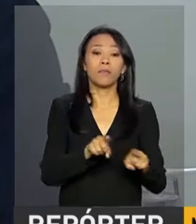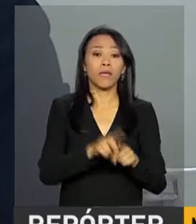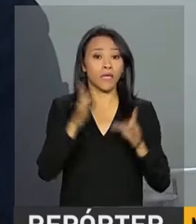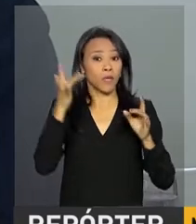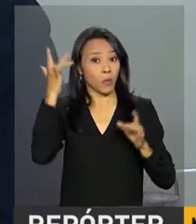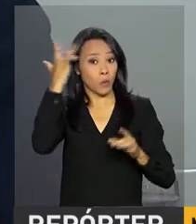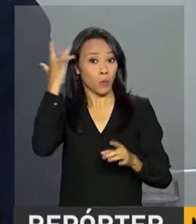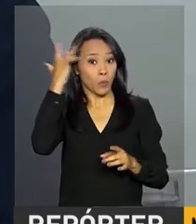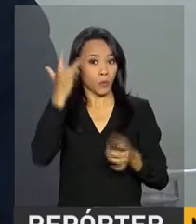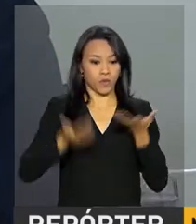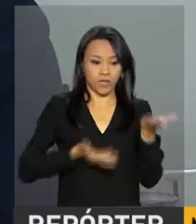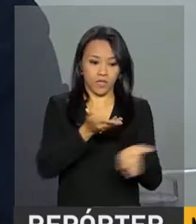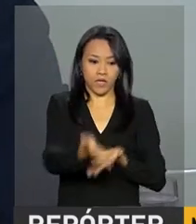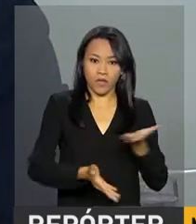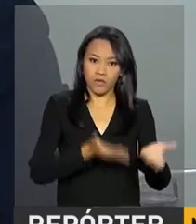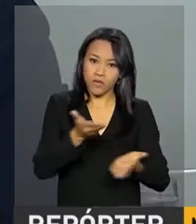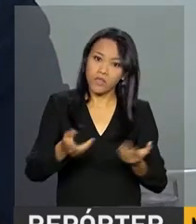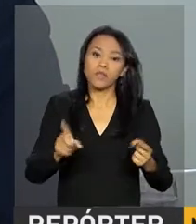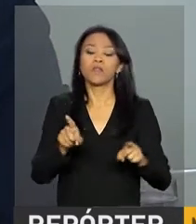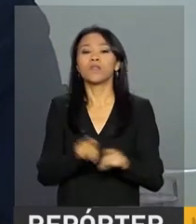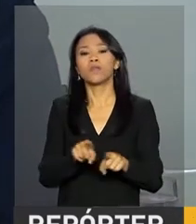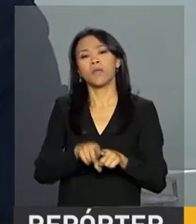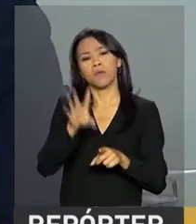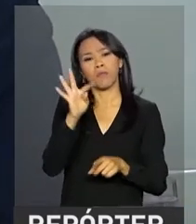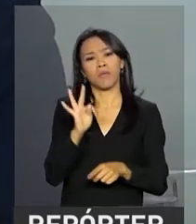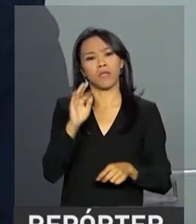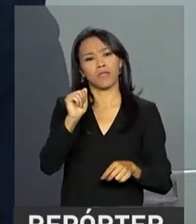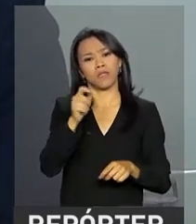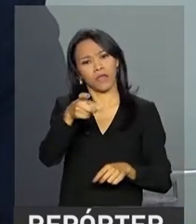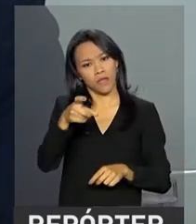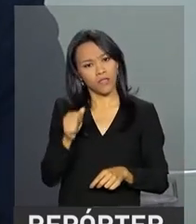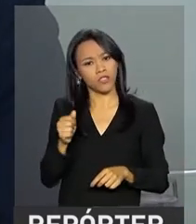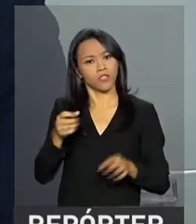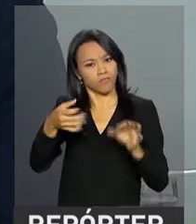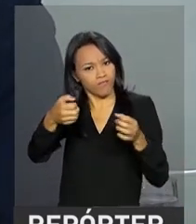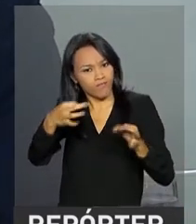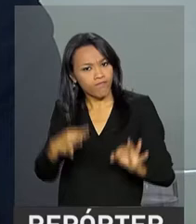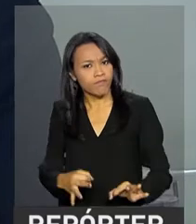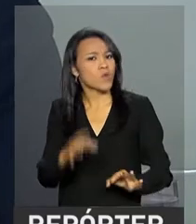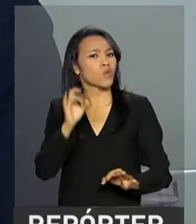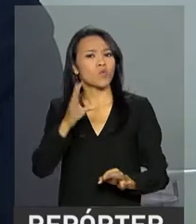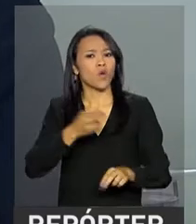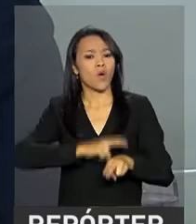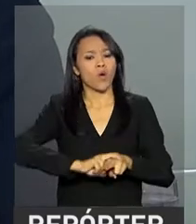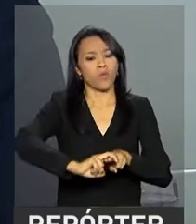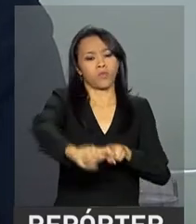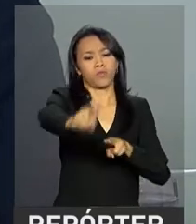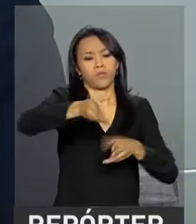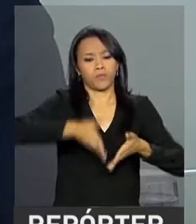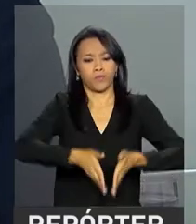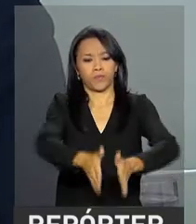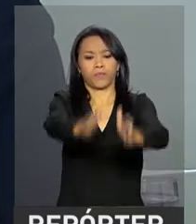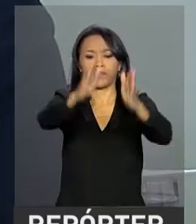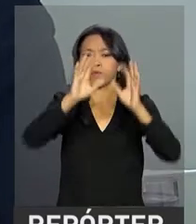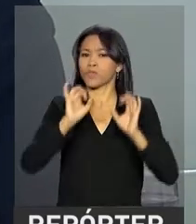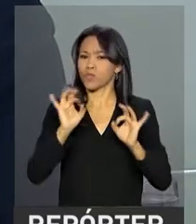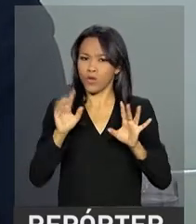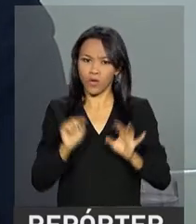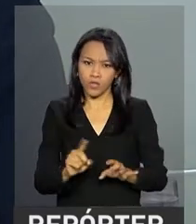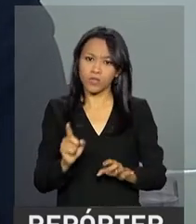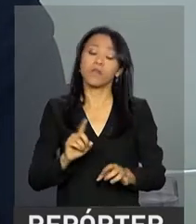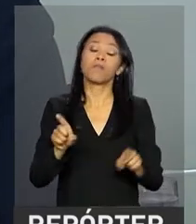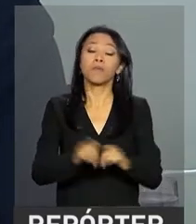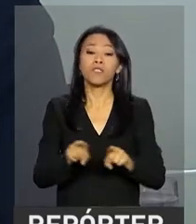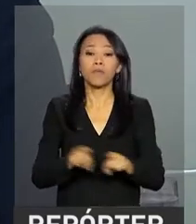e as tarifas adequadas não só nas estradas mas nos aeroportos na própria próprio